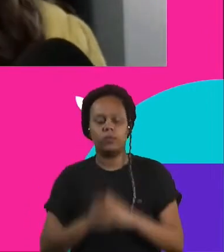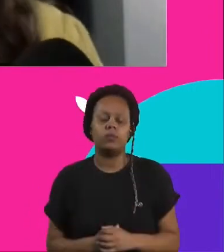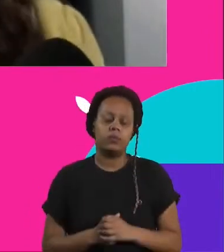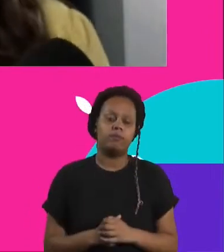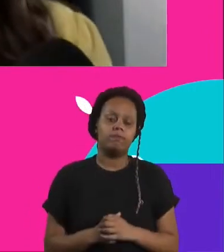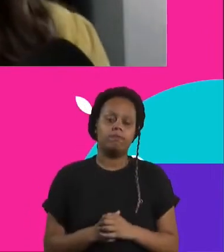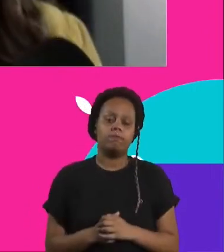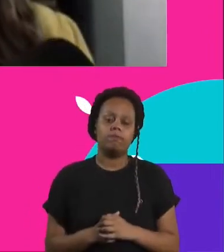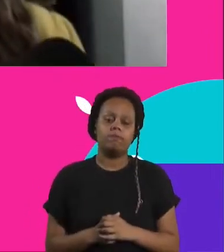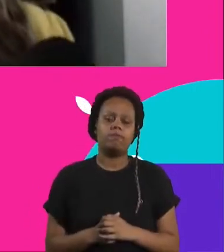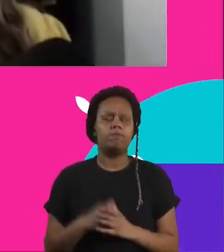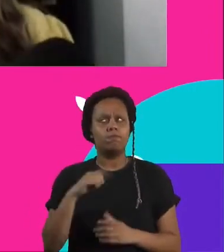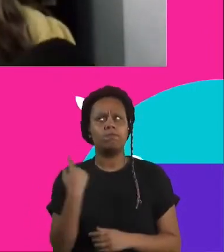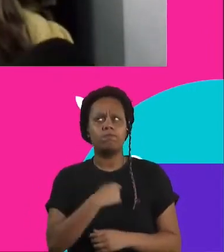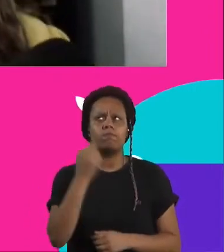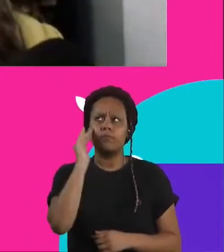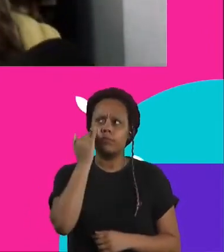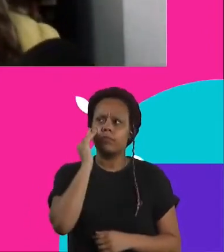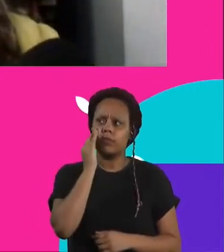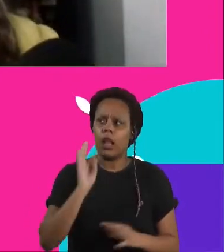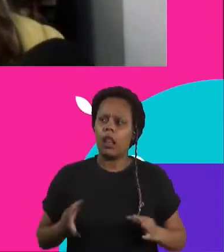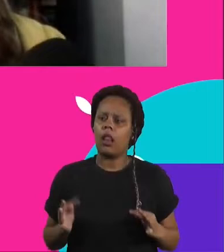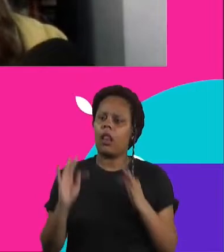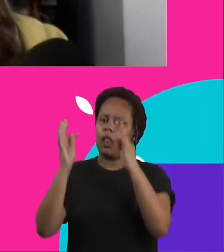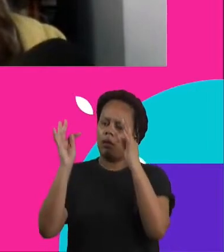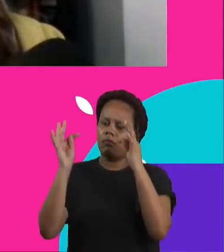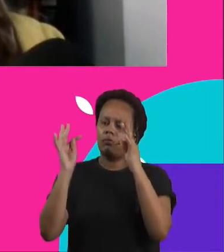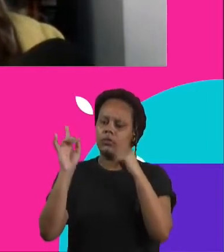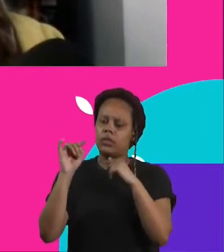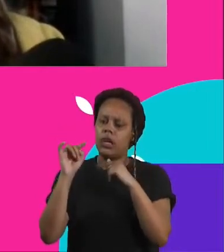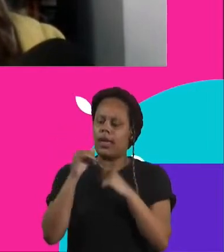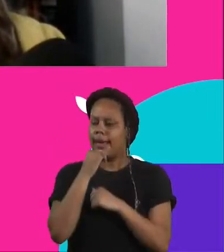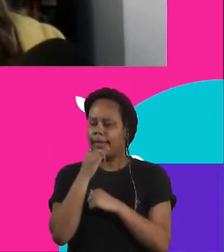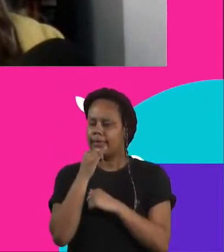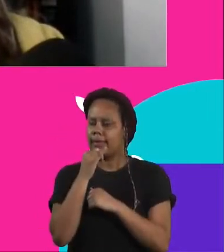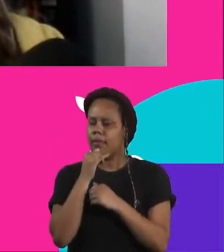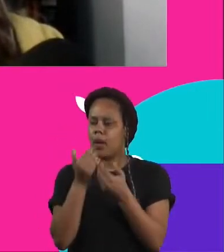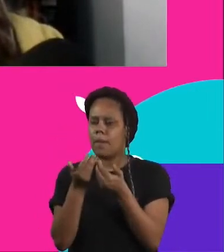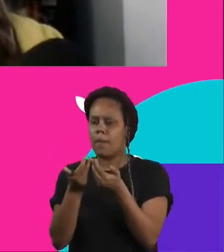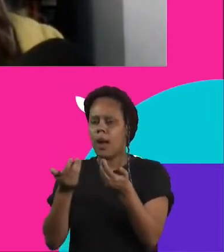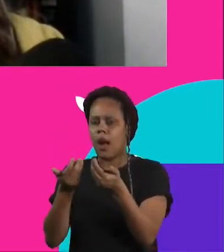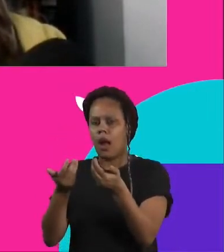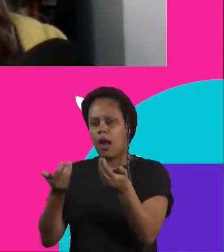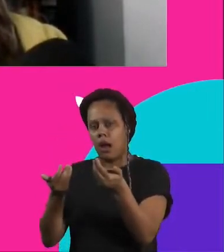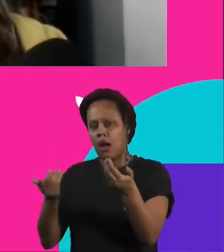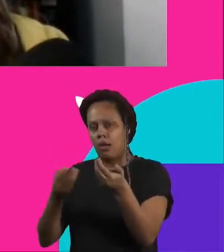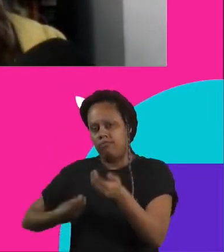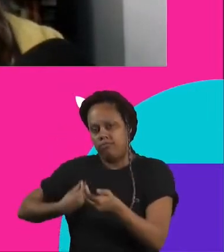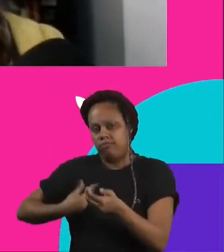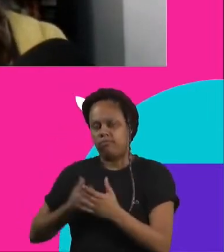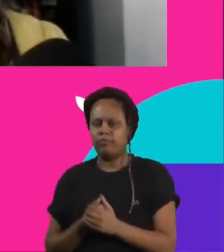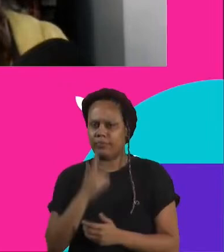vezes entender que a técnica e a tecnologia são coisas apartadas da nossa vida, né? São coisas que não fazem